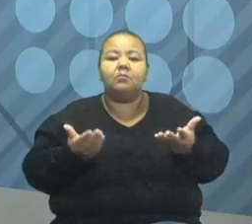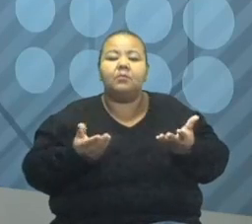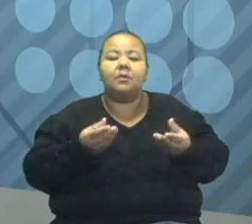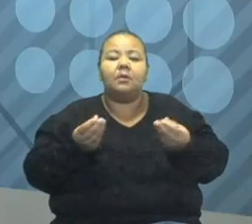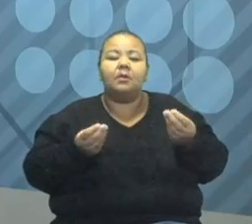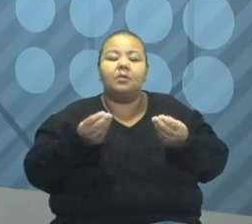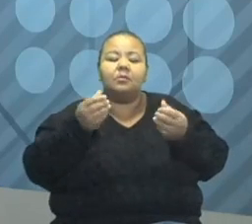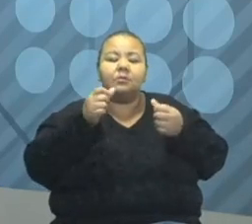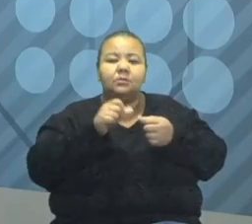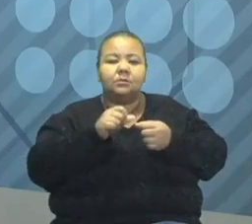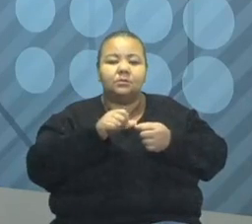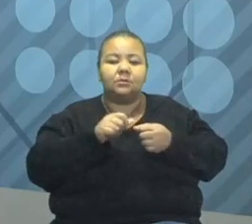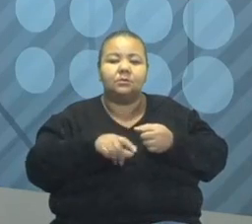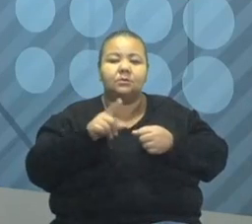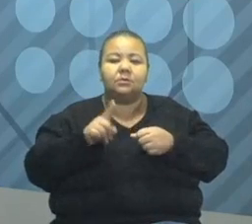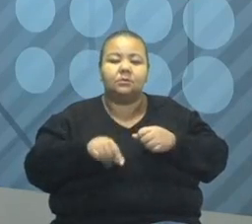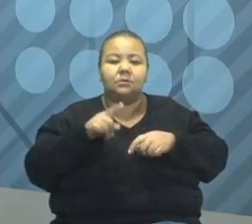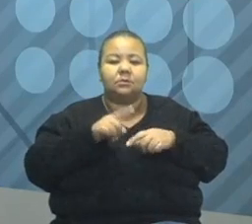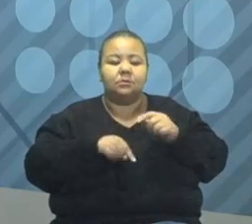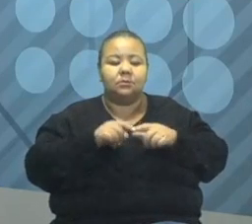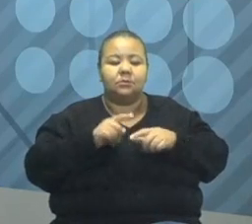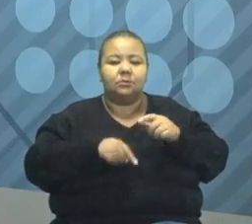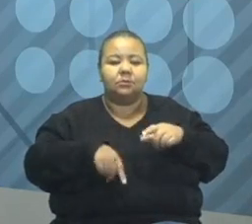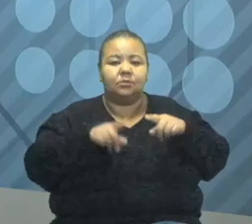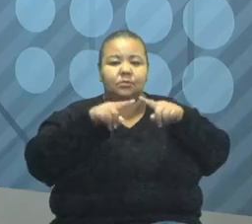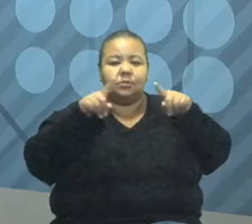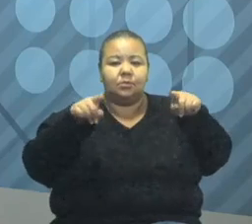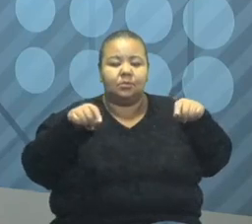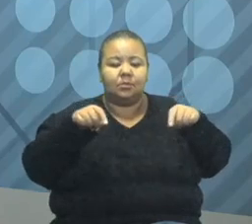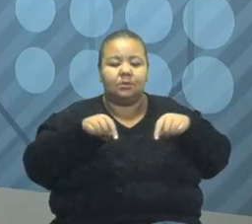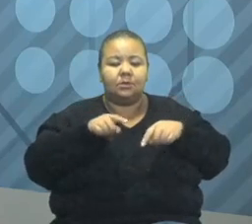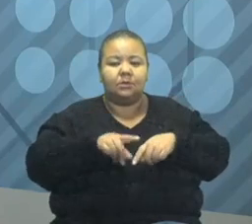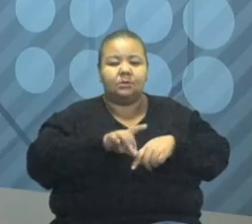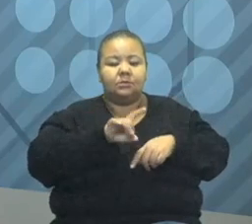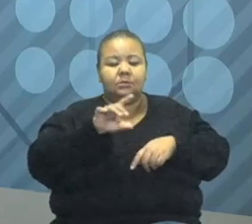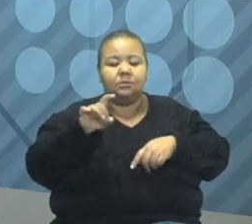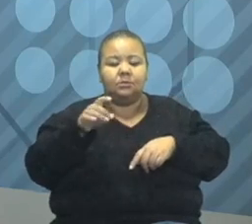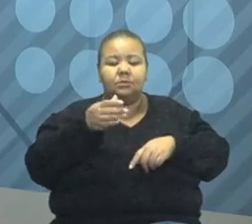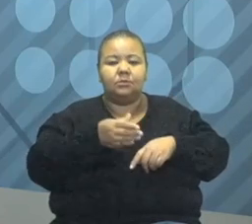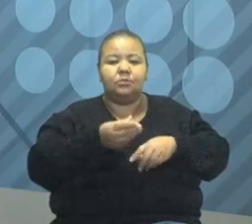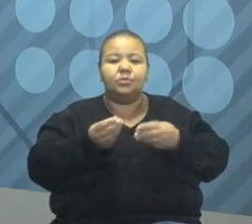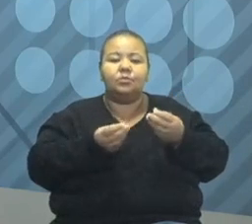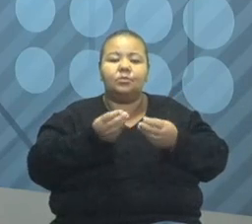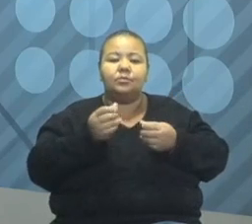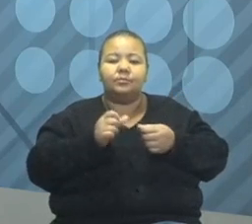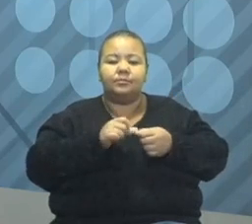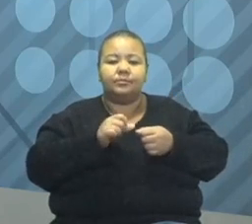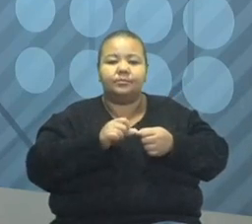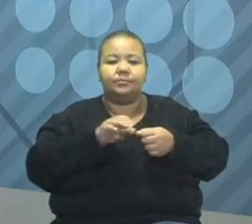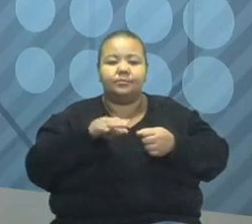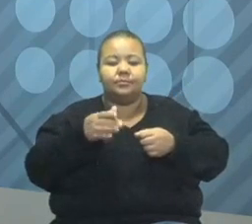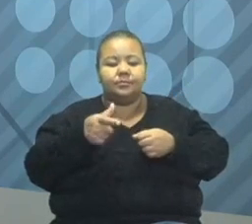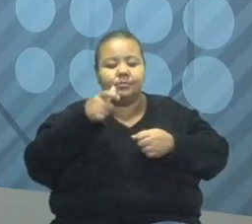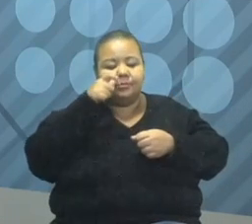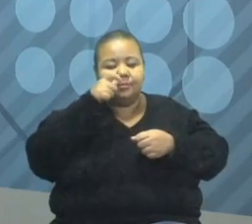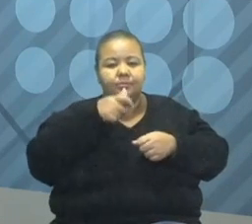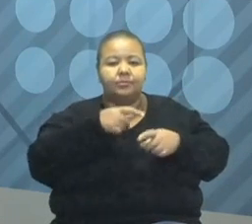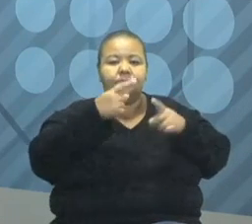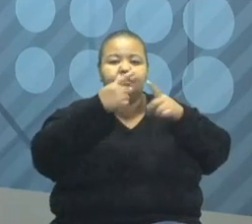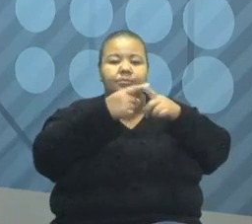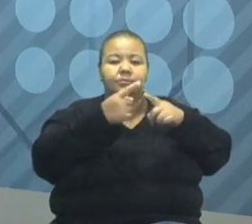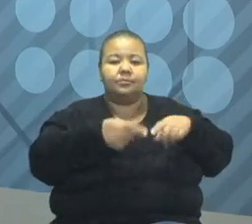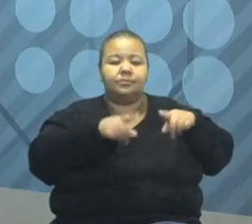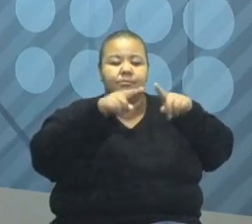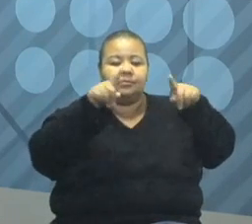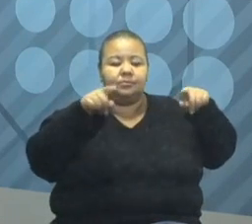vai efetuar o produto entre matrizes? Se não é elemento por elemento, como a gente vai fazer? Quando a gente trabalha com multiplicação de matriz, a